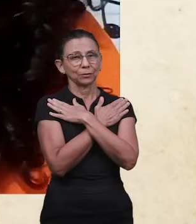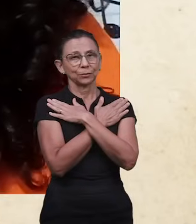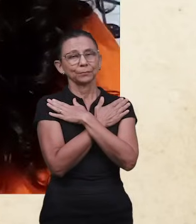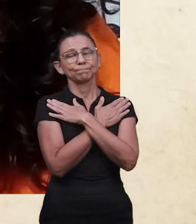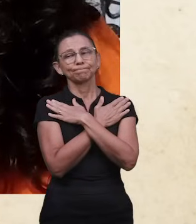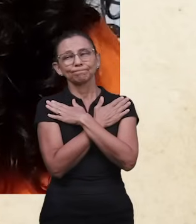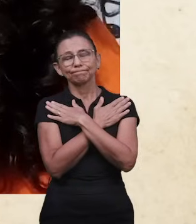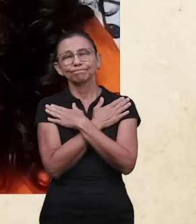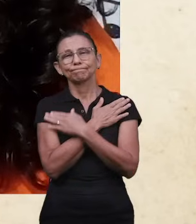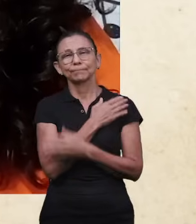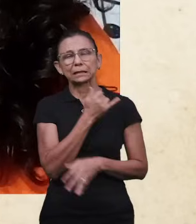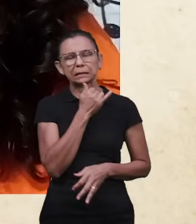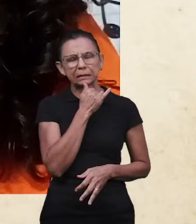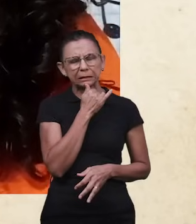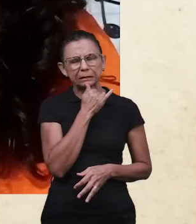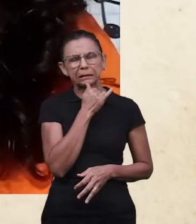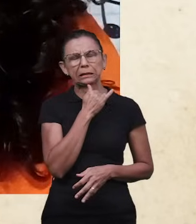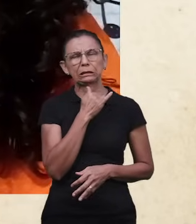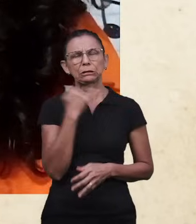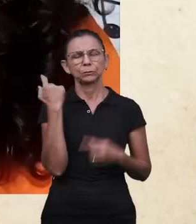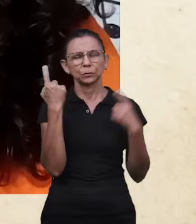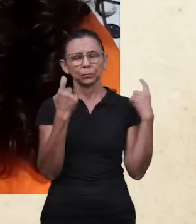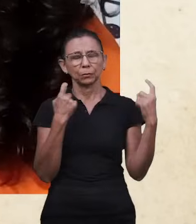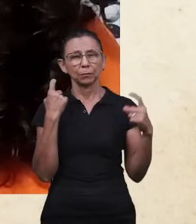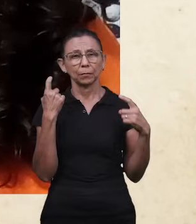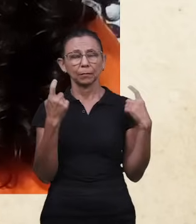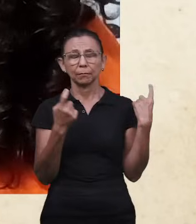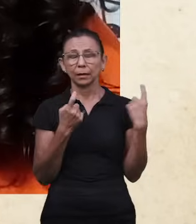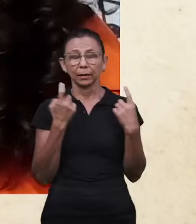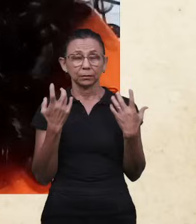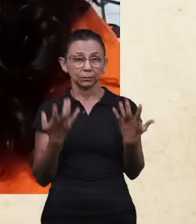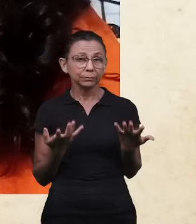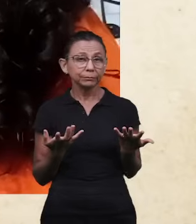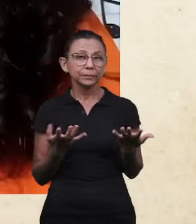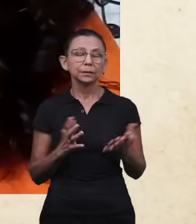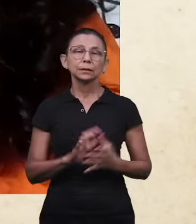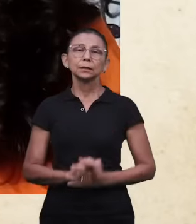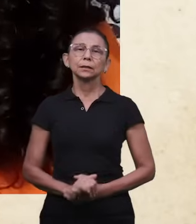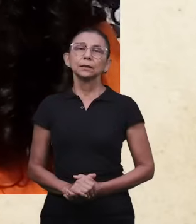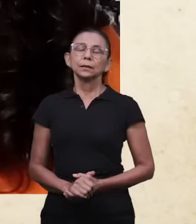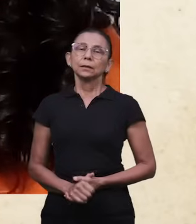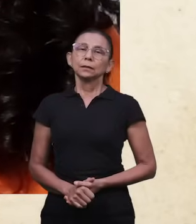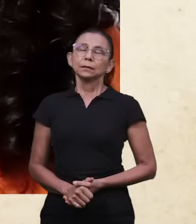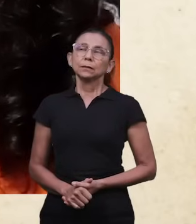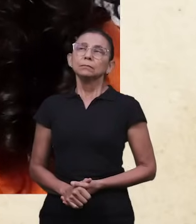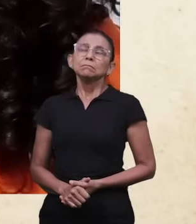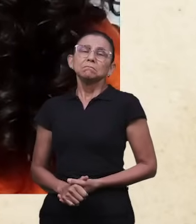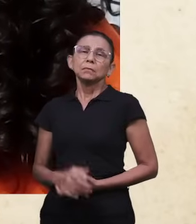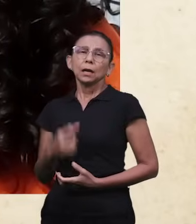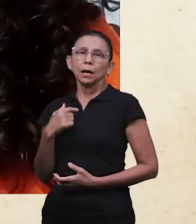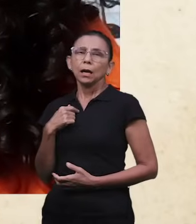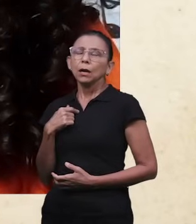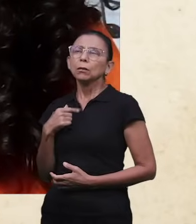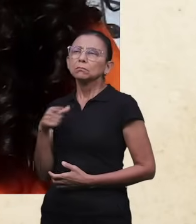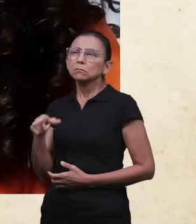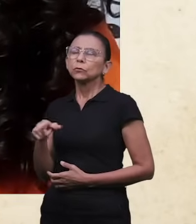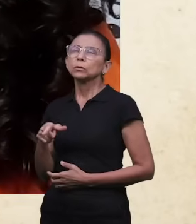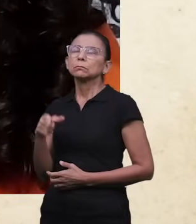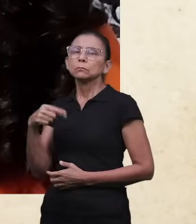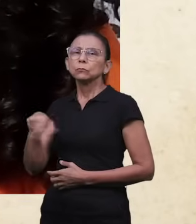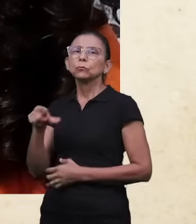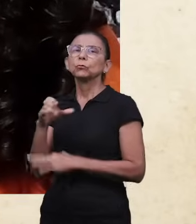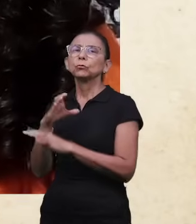muito tristes e muito aflitos porque nós não sabíamos como seria esse período. E eu estava num culto e houve um anúncio que haveria